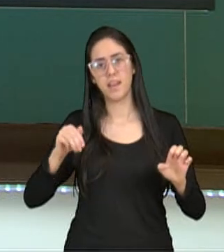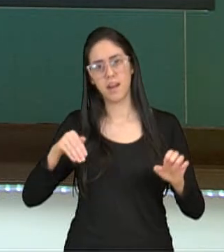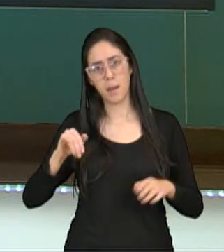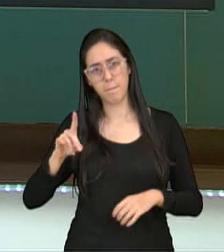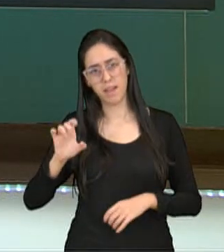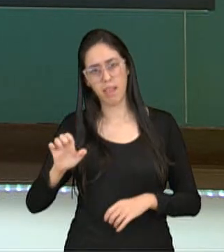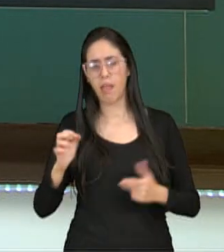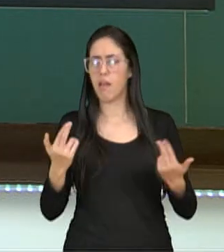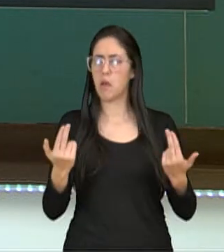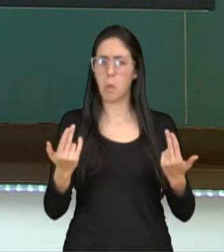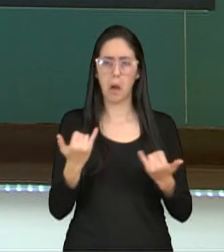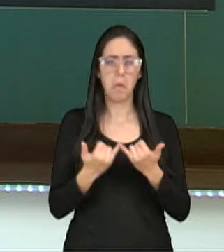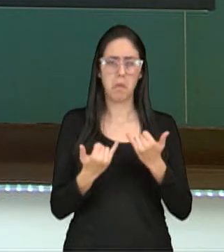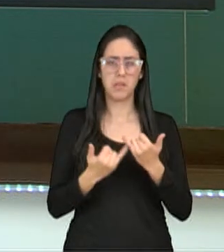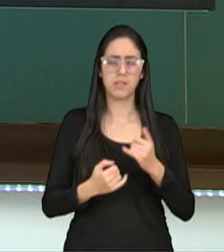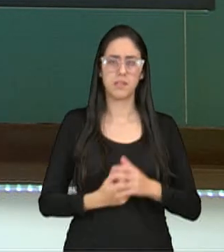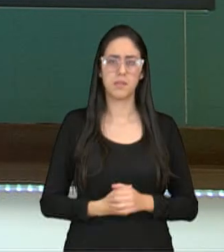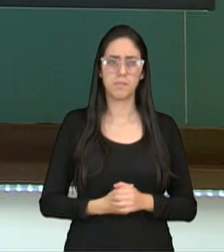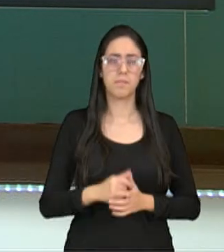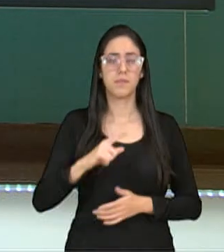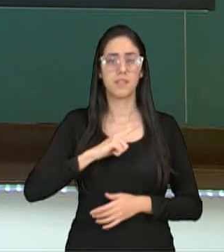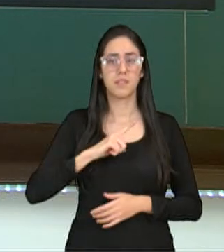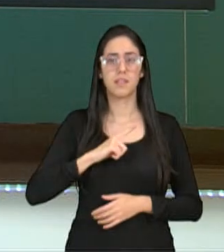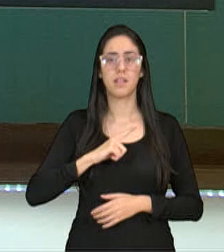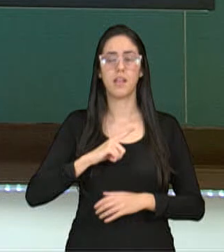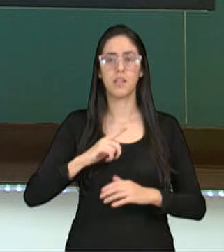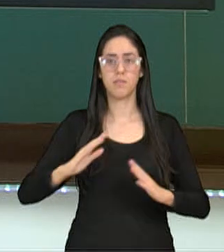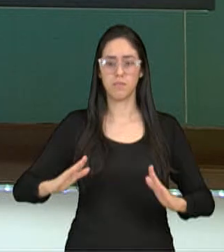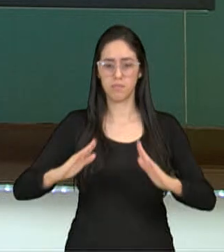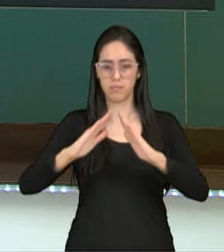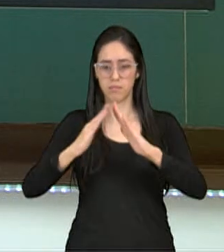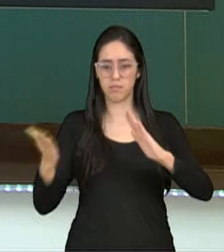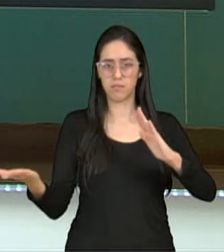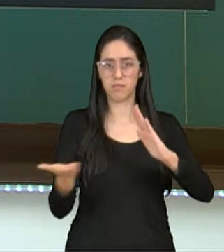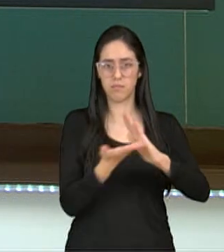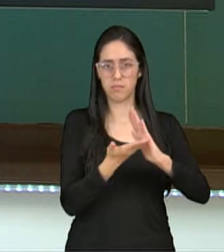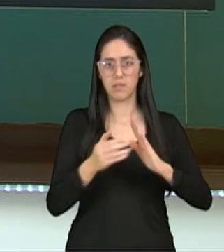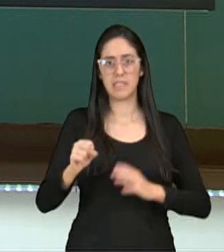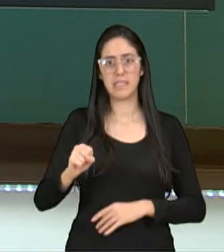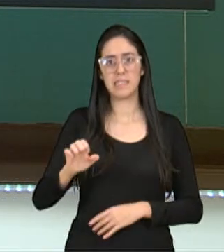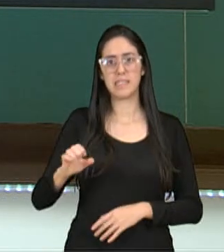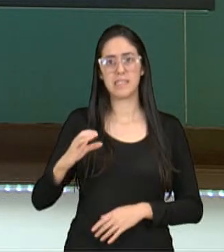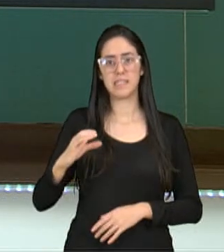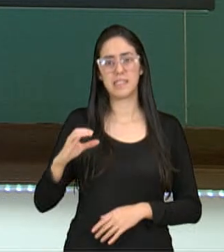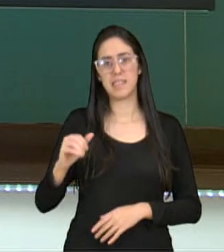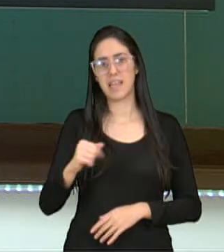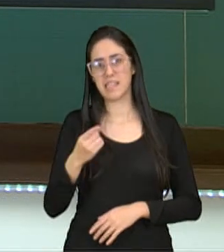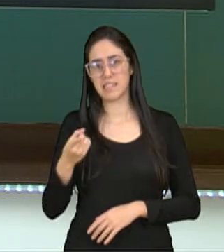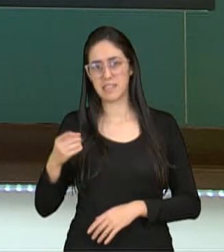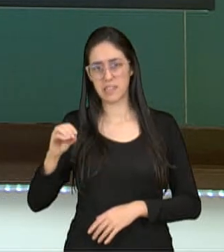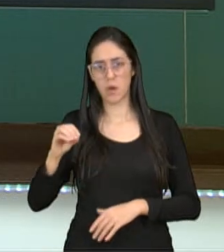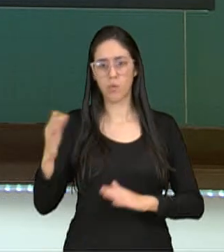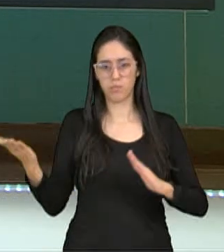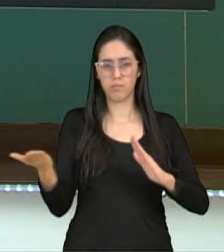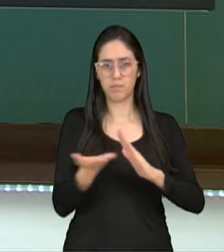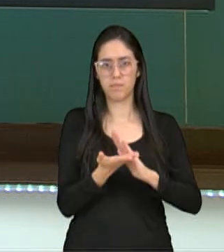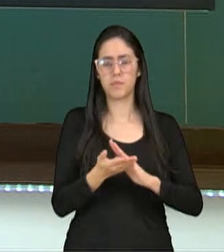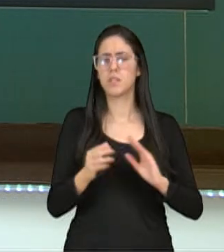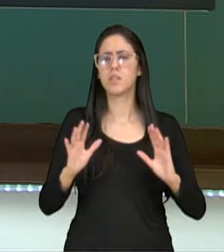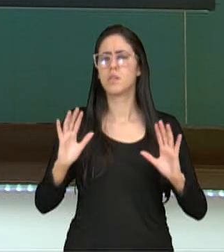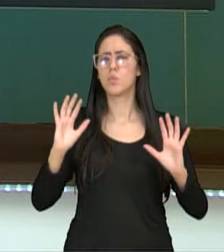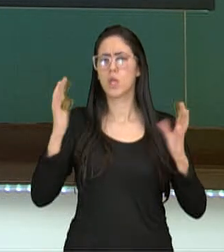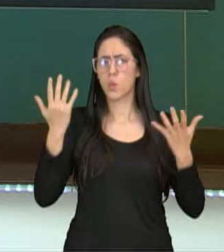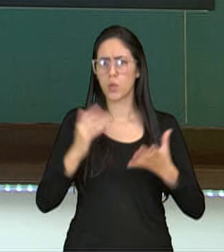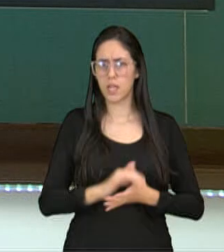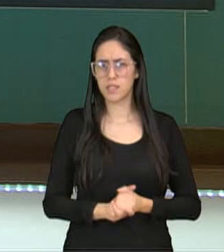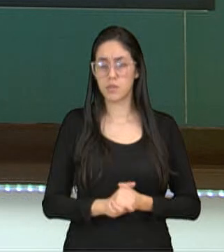similares, tá bom? Aqui eu tenho uma secção transversal, né? Uma secção transversal. Quando eu fiz essa secção transversal, o que